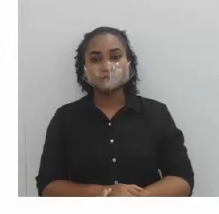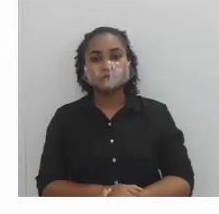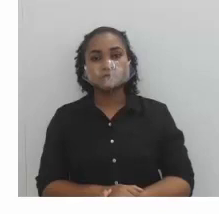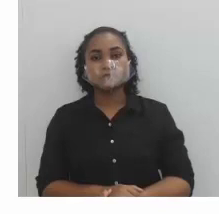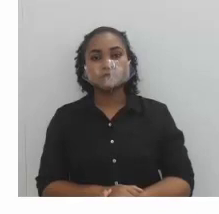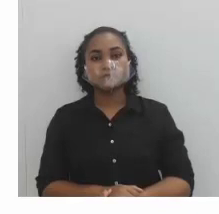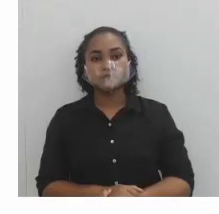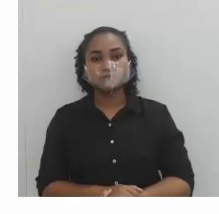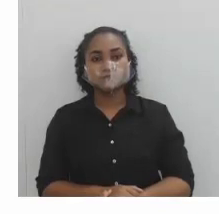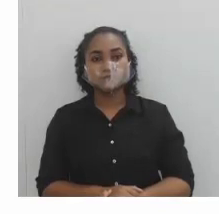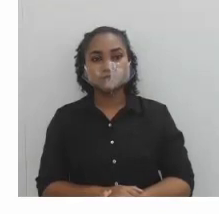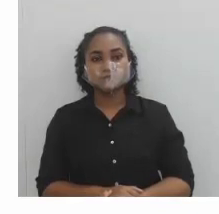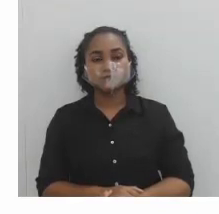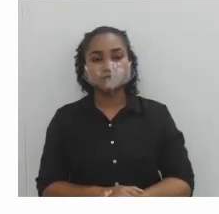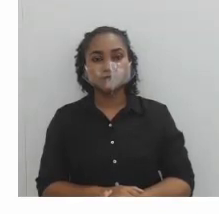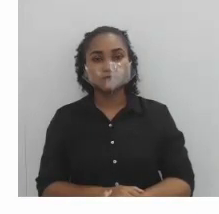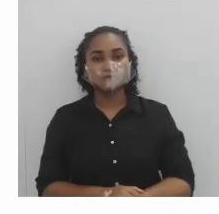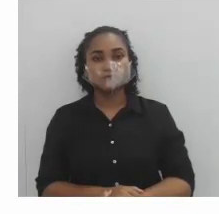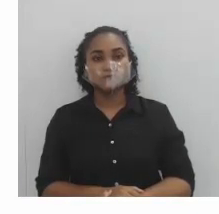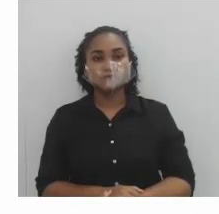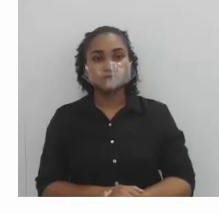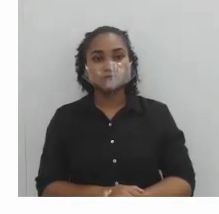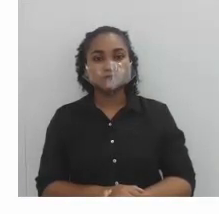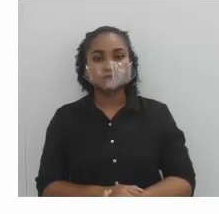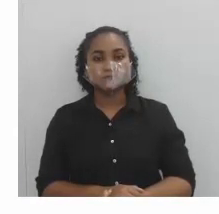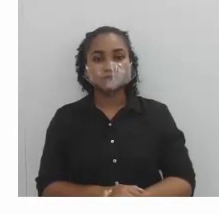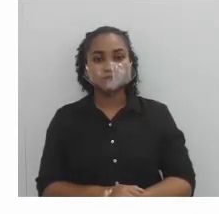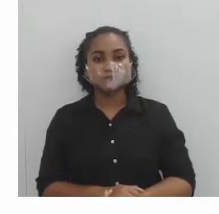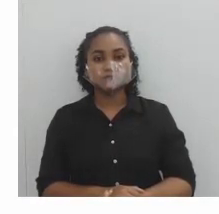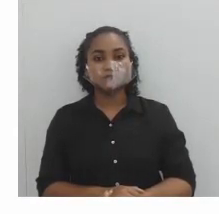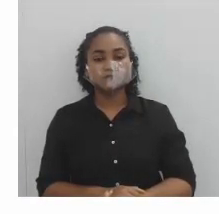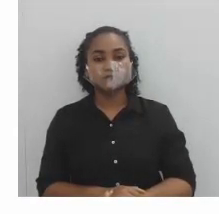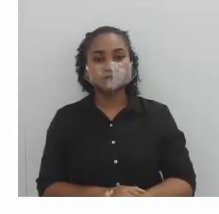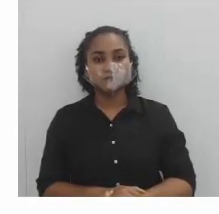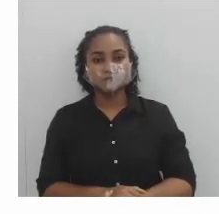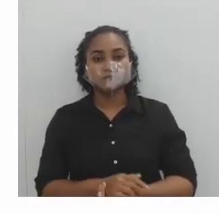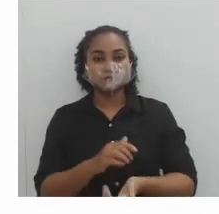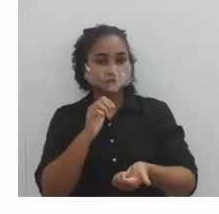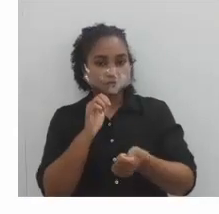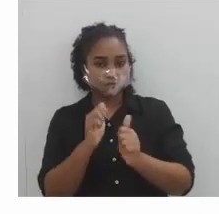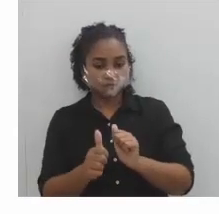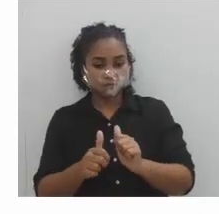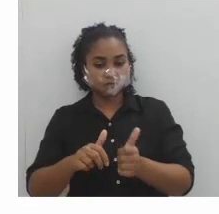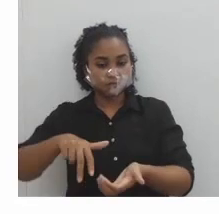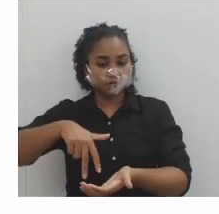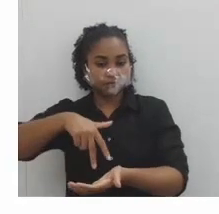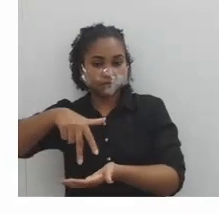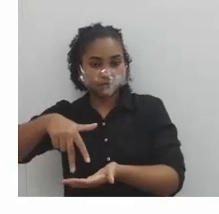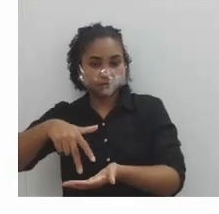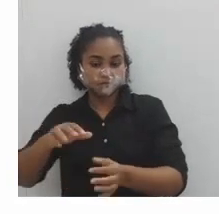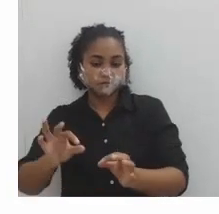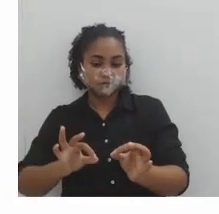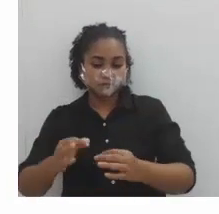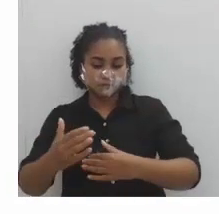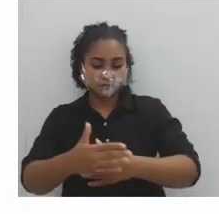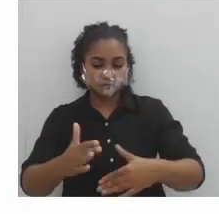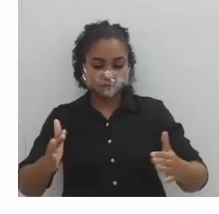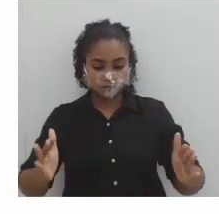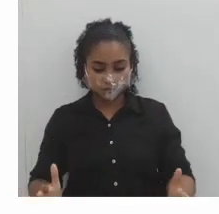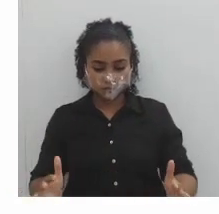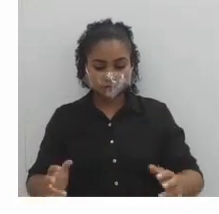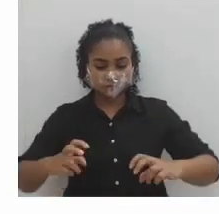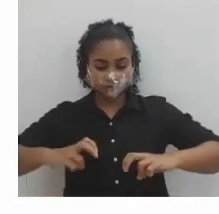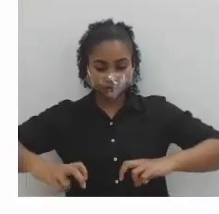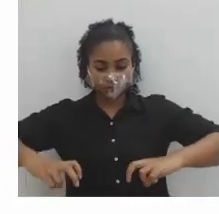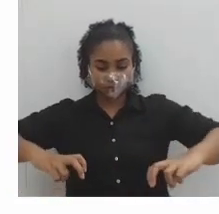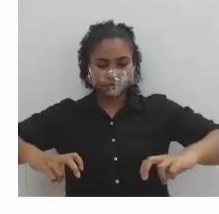Então, categorias dos jogos. Nós temos jogos de salão, como por exemplo, xadrez, dama,